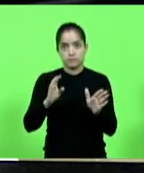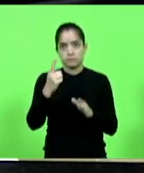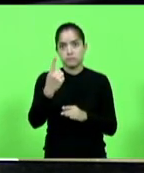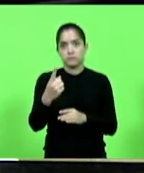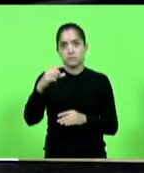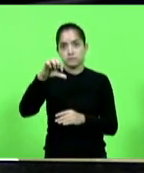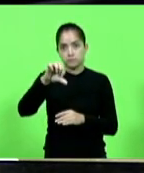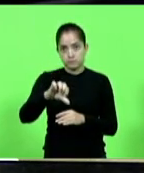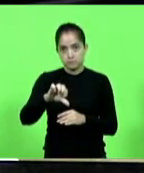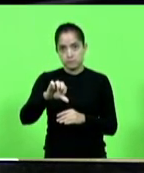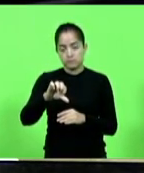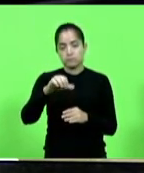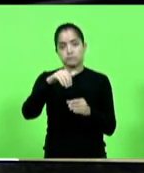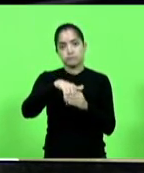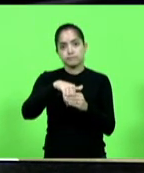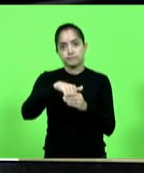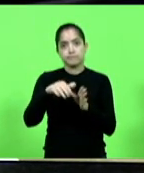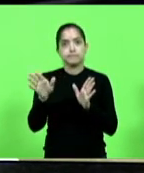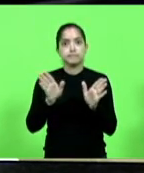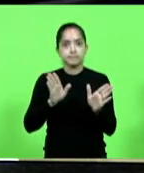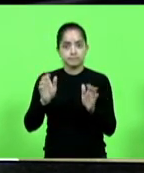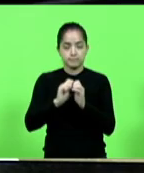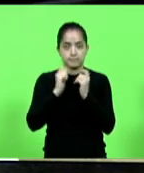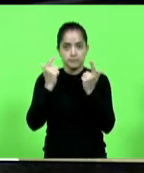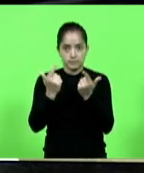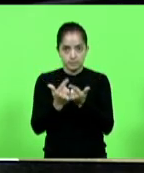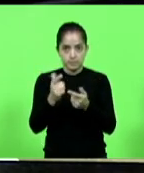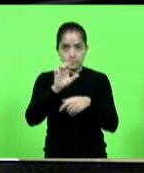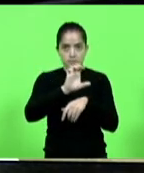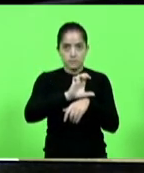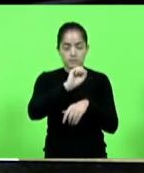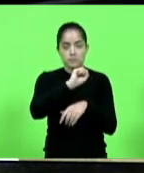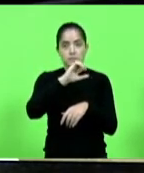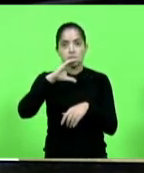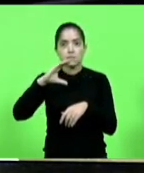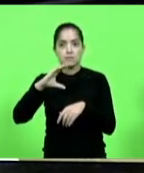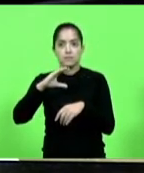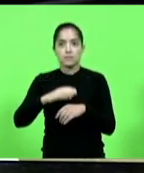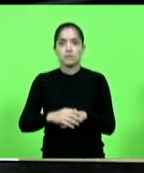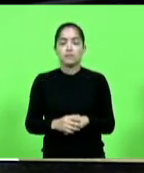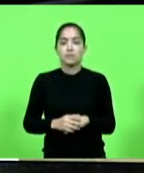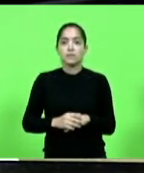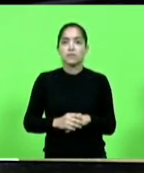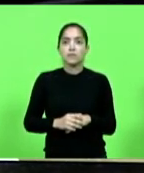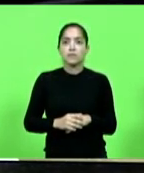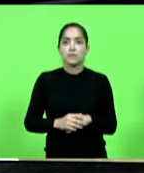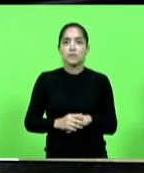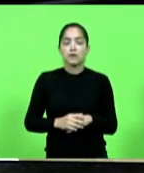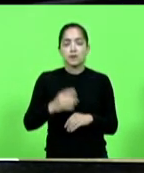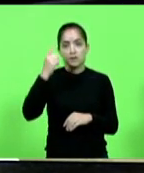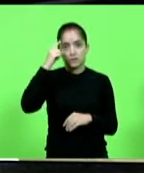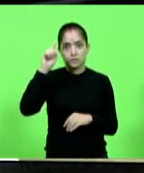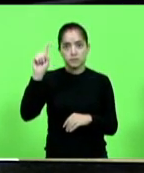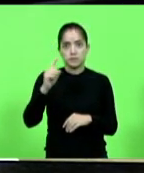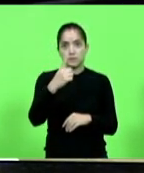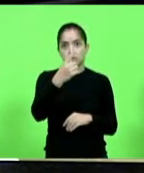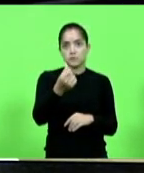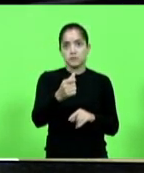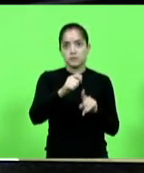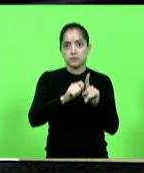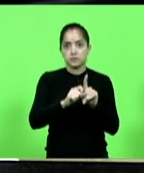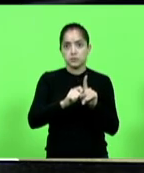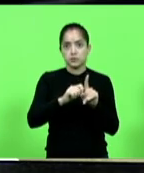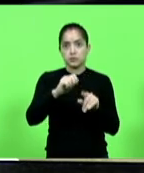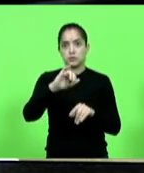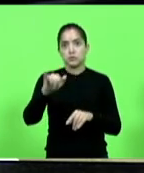da 19ª Legislatura da Assembleia Legislativa do Estado de Santa Catarina, realizada em 16 de